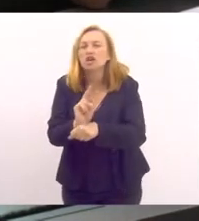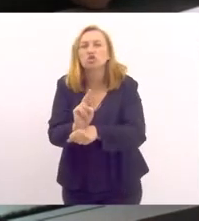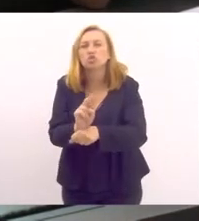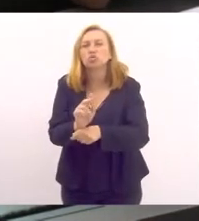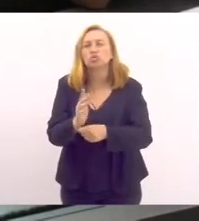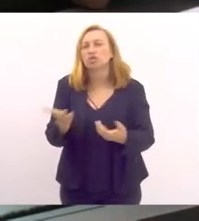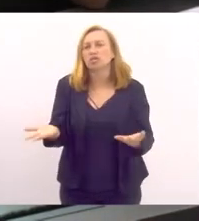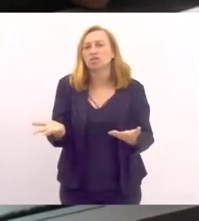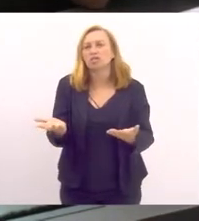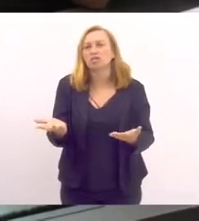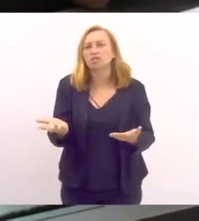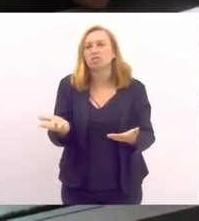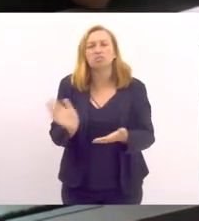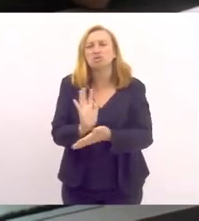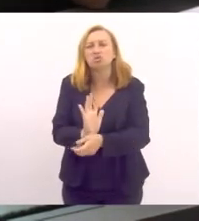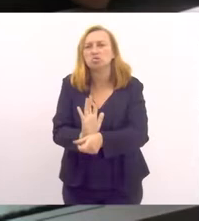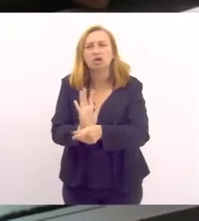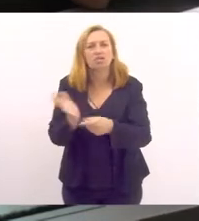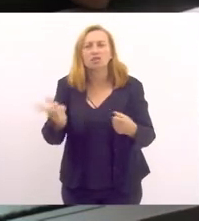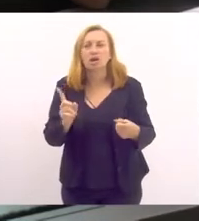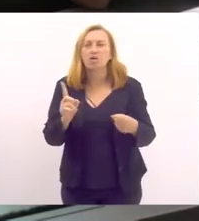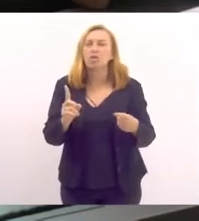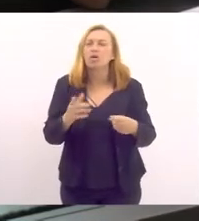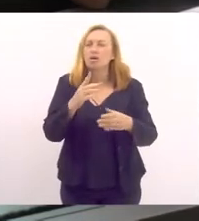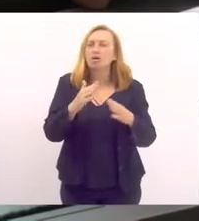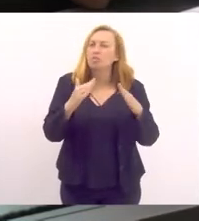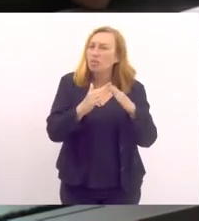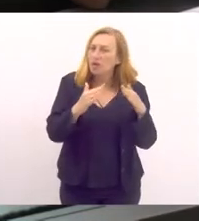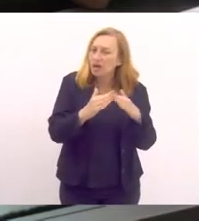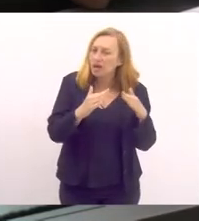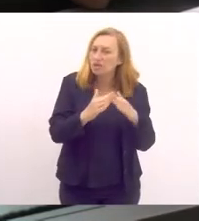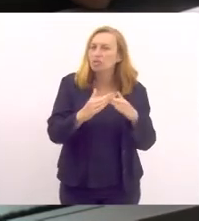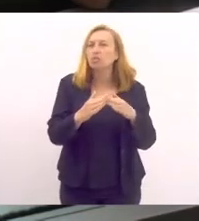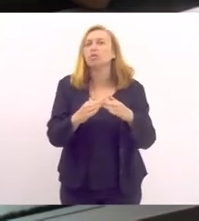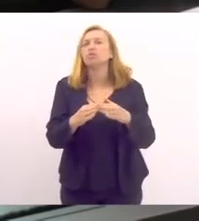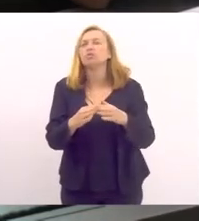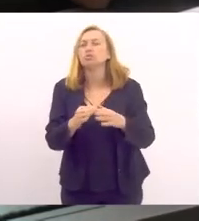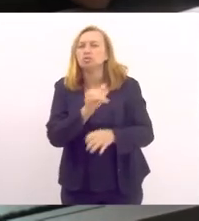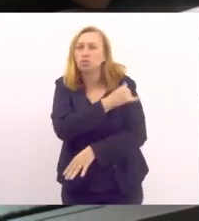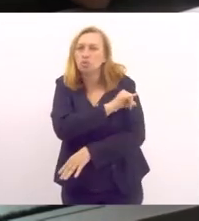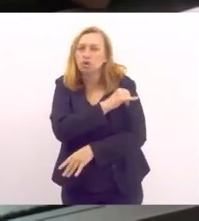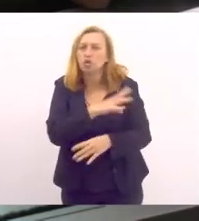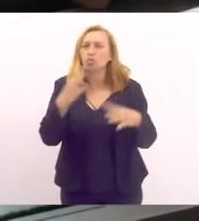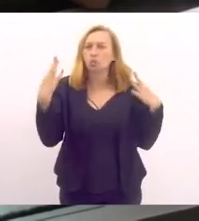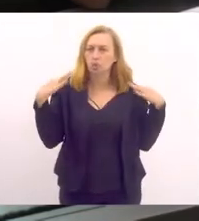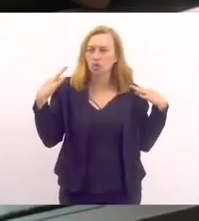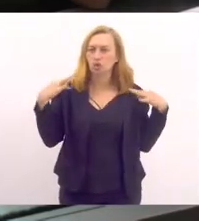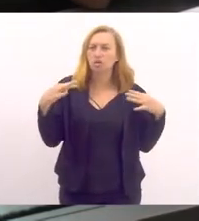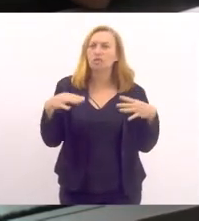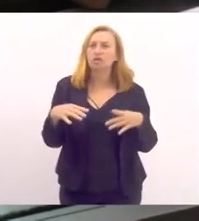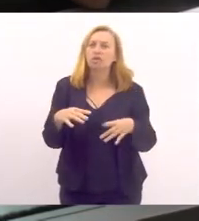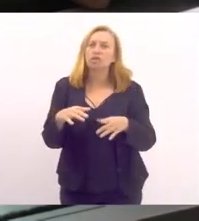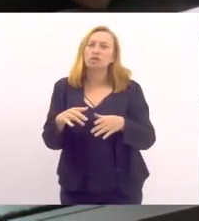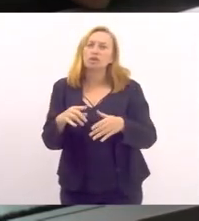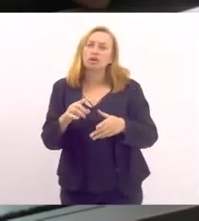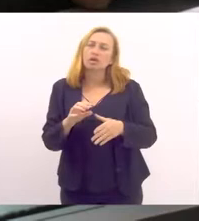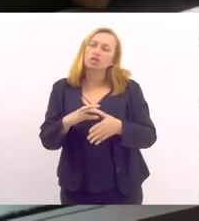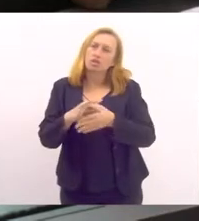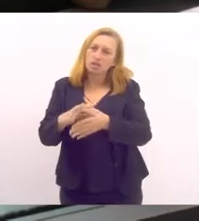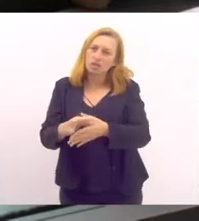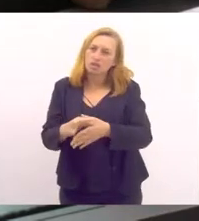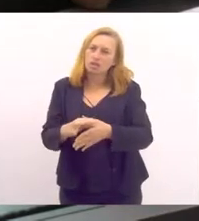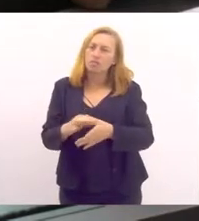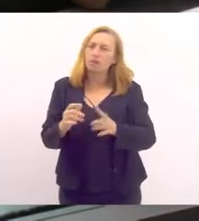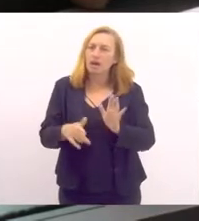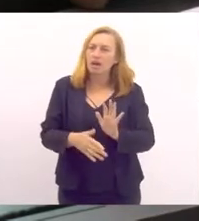de turismo como o morador do Rio de Janeiro, guia de turismo, nessa lei aqui, para poder fomentar o